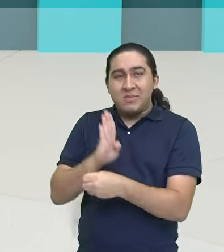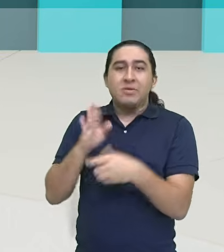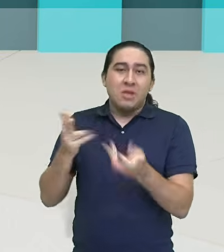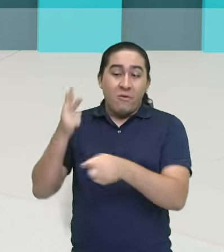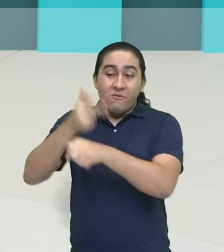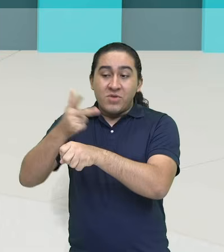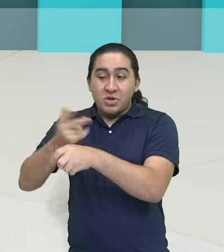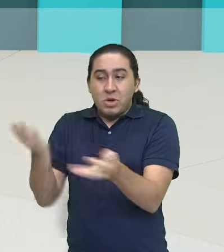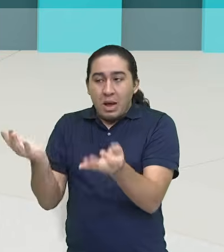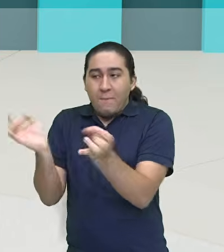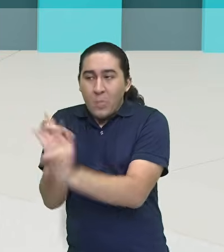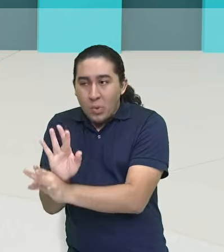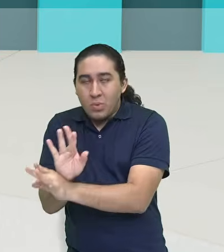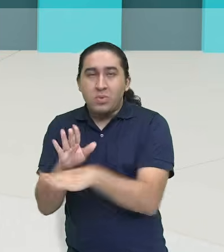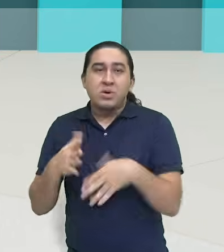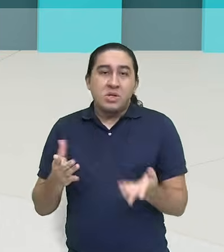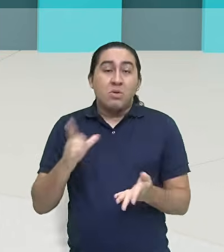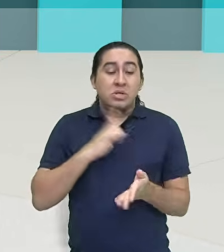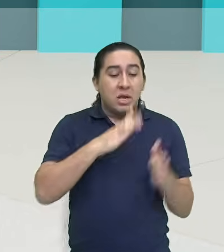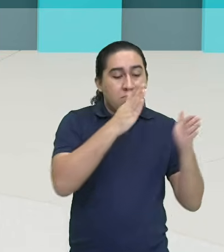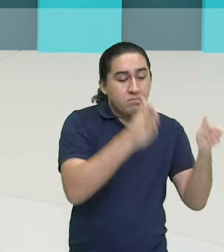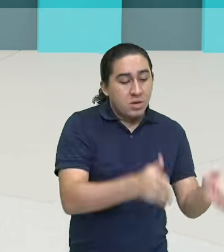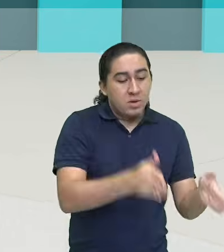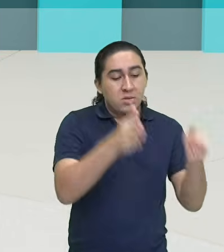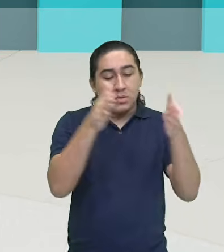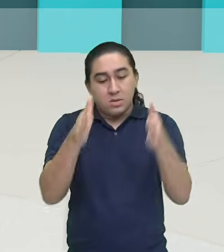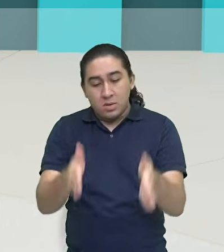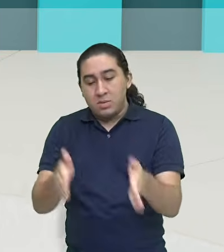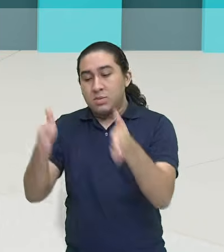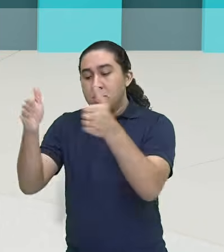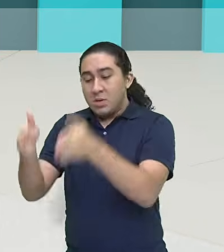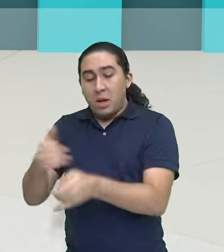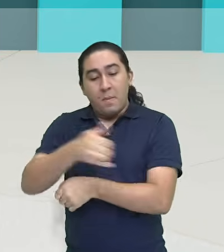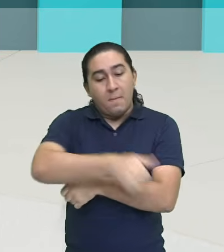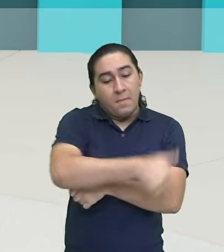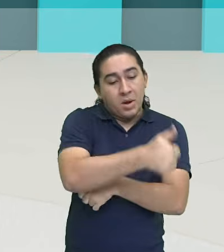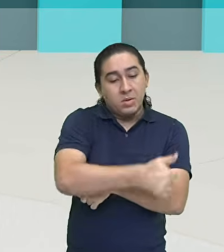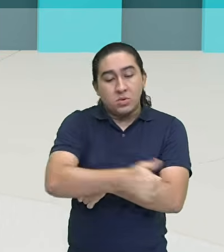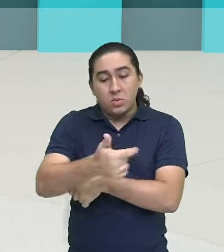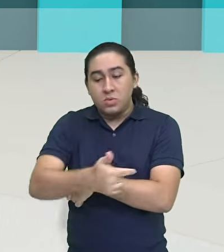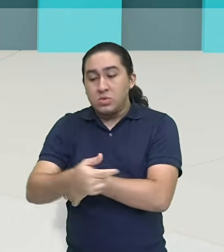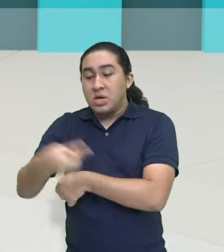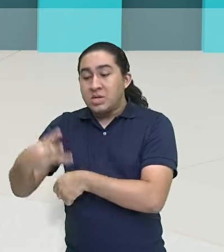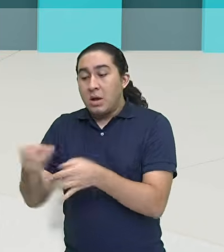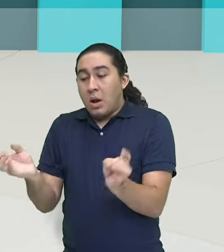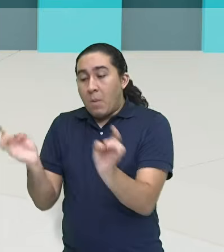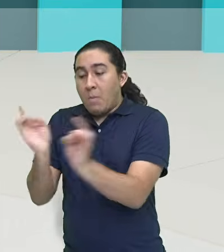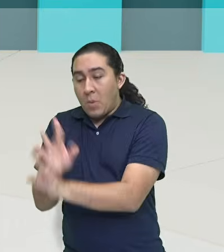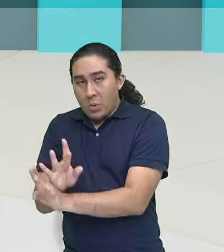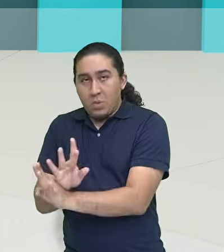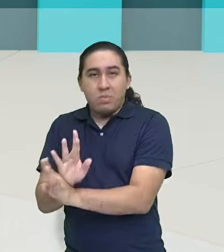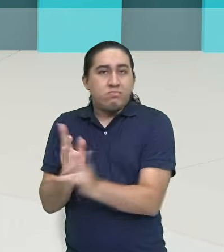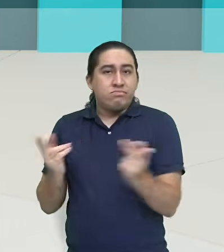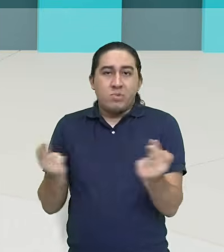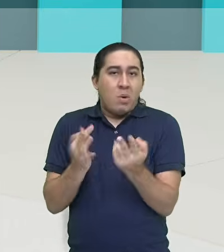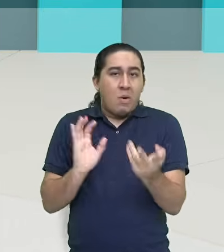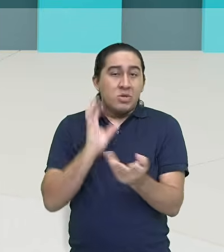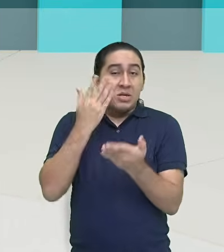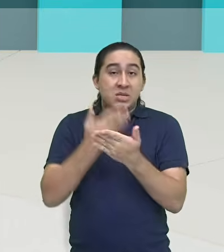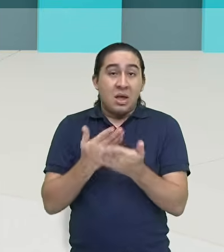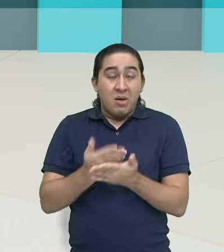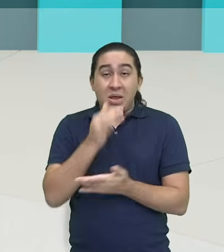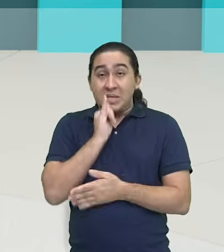Então, todo vlog tem um roteiro, um início, um meio e um fim. É a mesma situação que acontece nesta